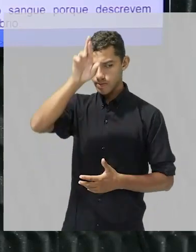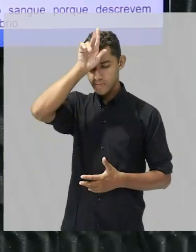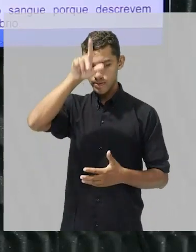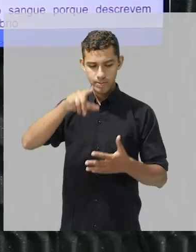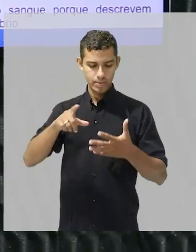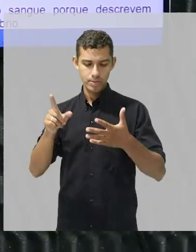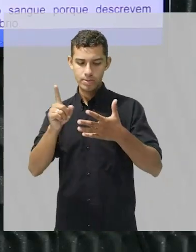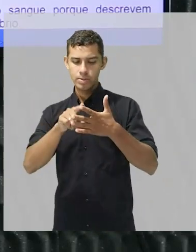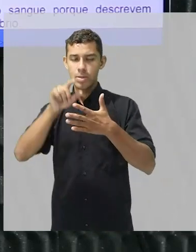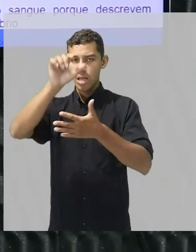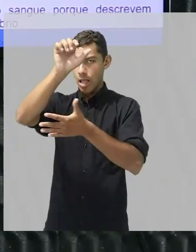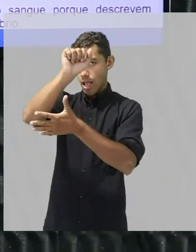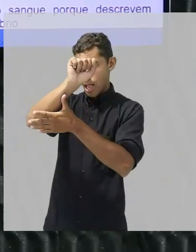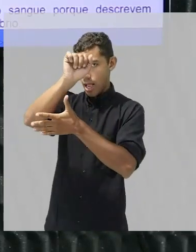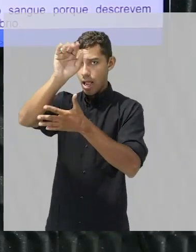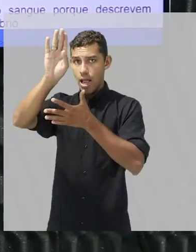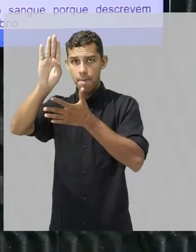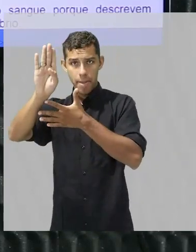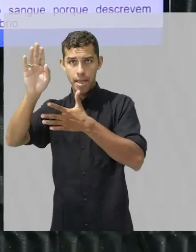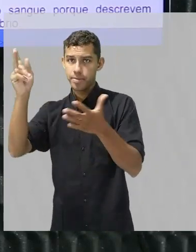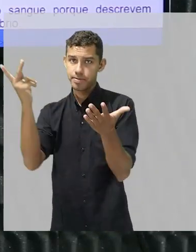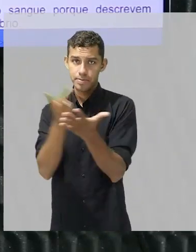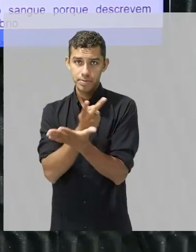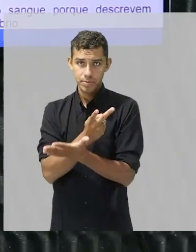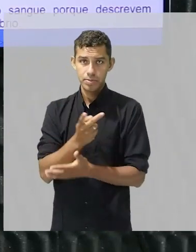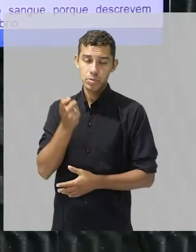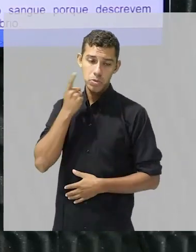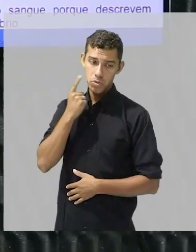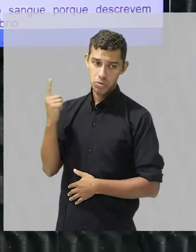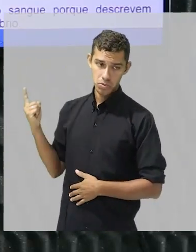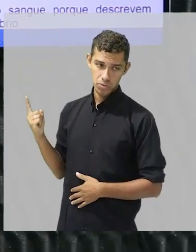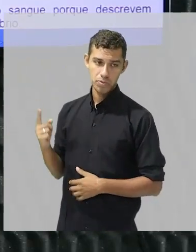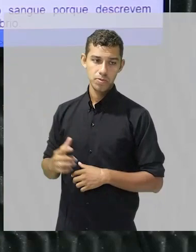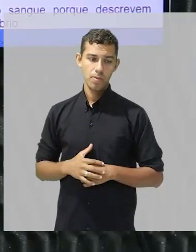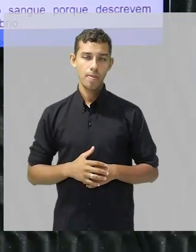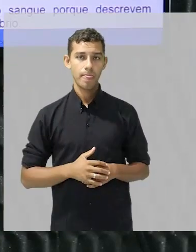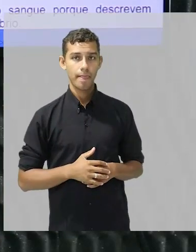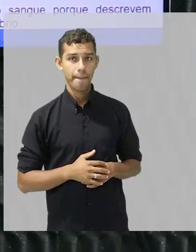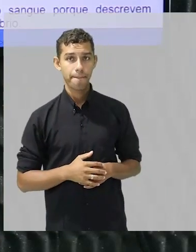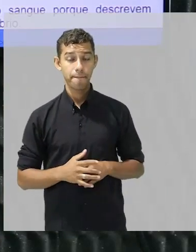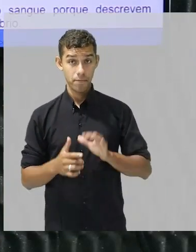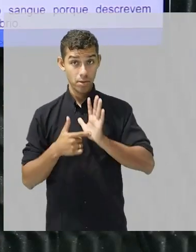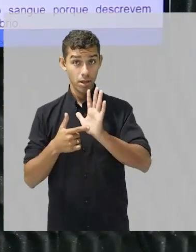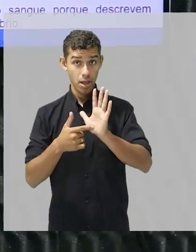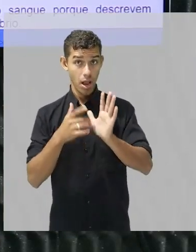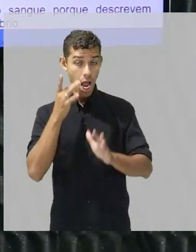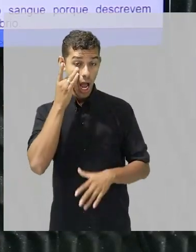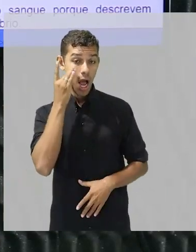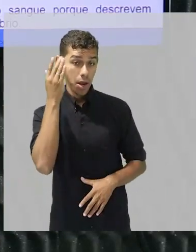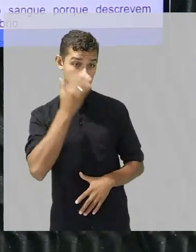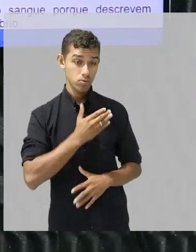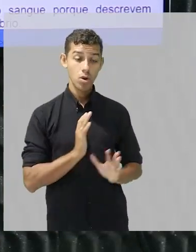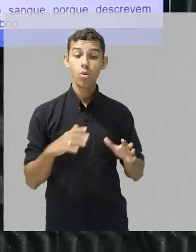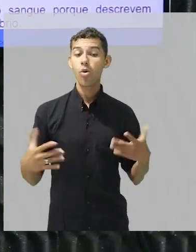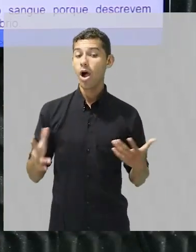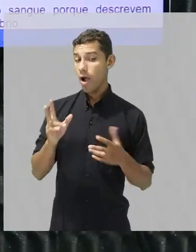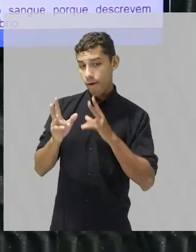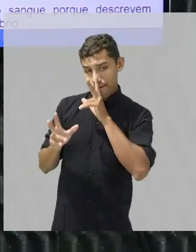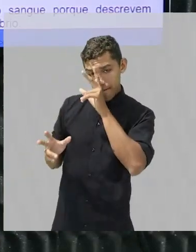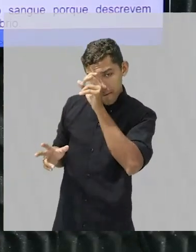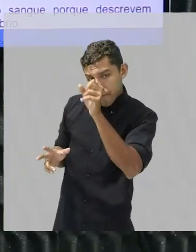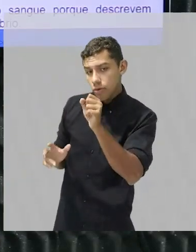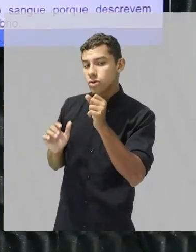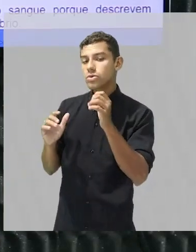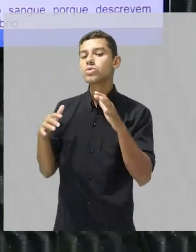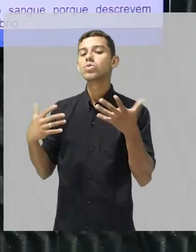até o coração. Não é por conta dessa incapacidade de vencer campo elétrico nem força elástica, não. Eu vou já mostrar para vocês quais são as forças aí que